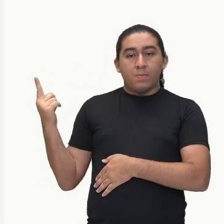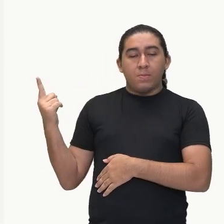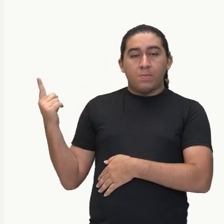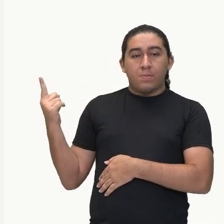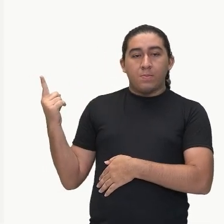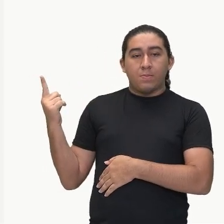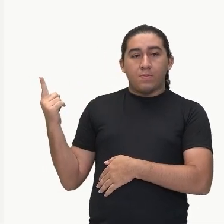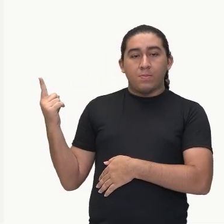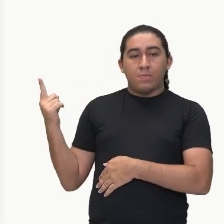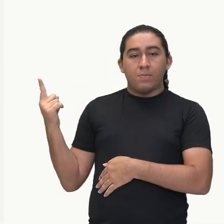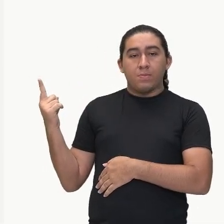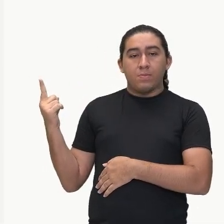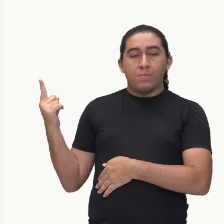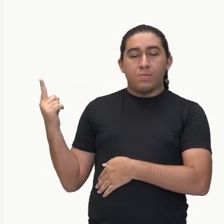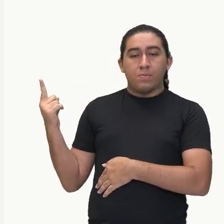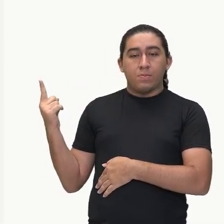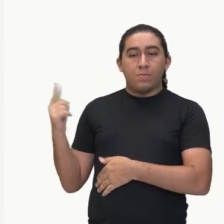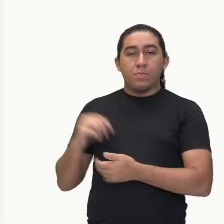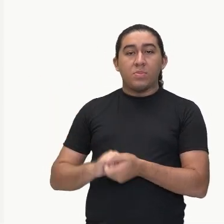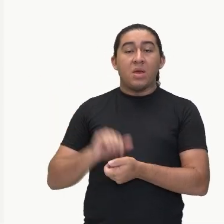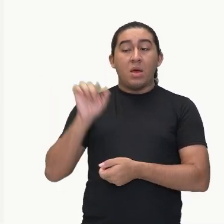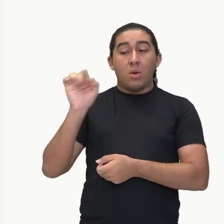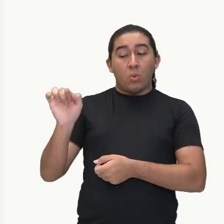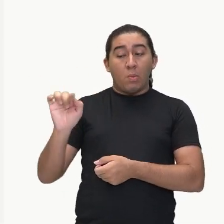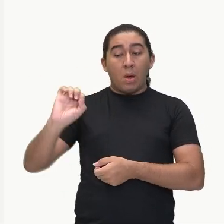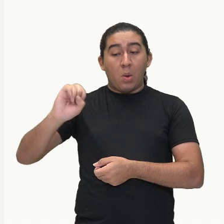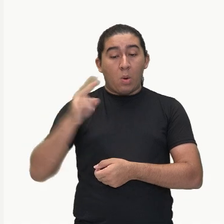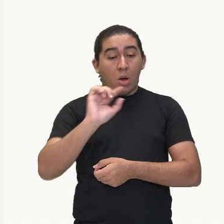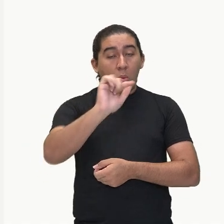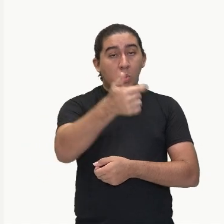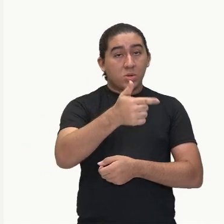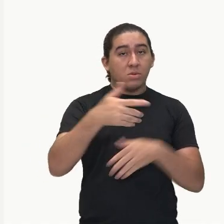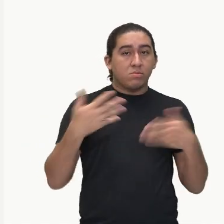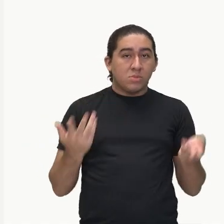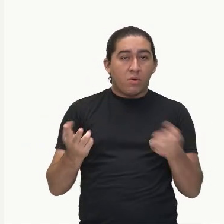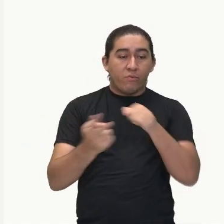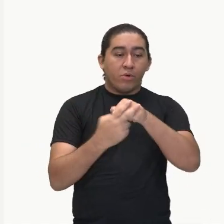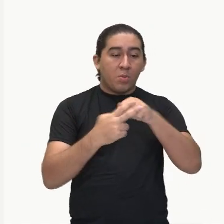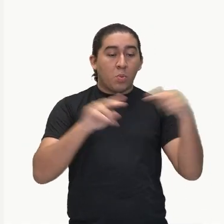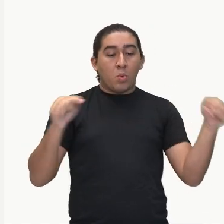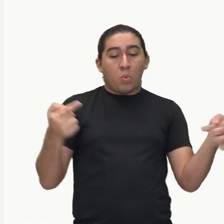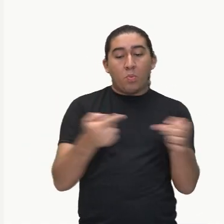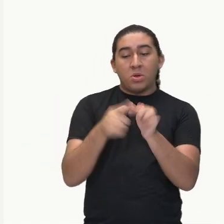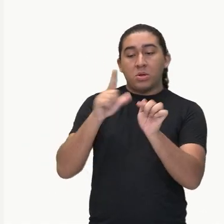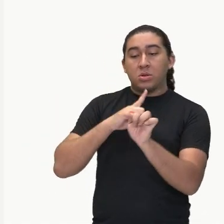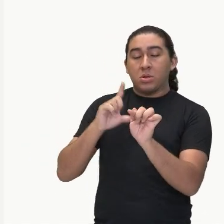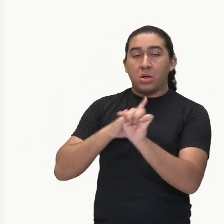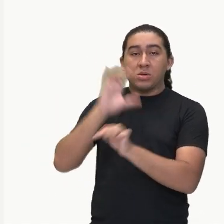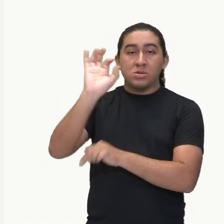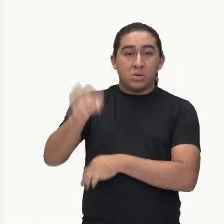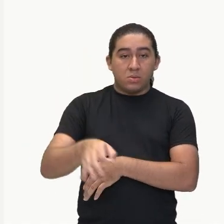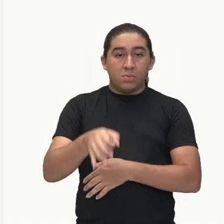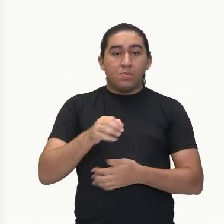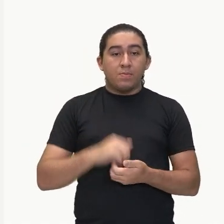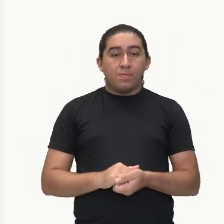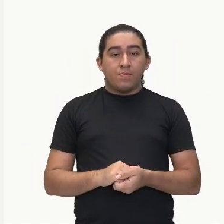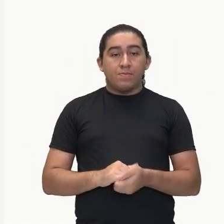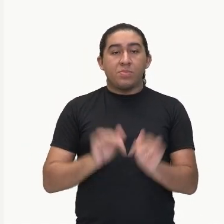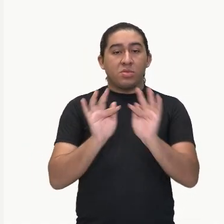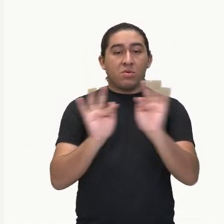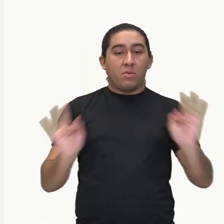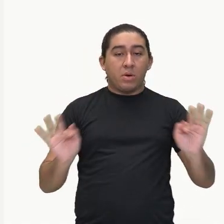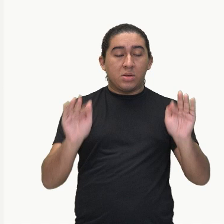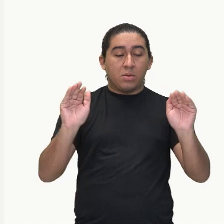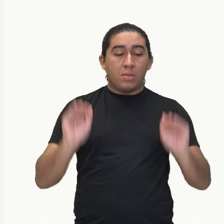ou Elisa, ou uma ou a outra. Então, o verbo vai estar acompanhando aí. O marido ou